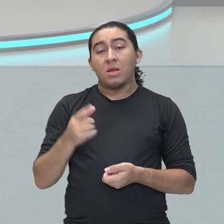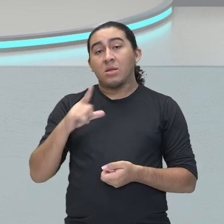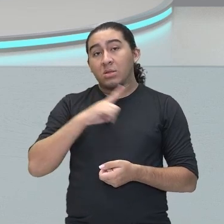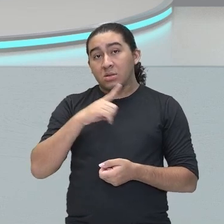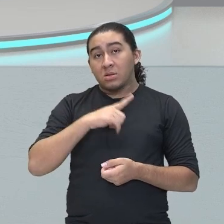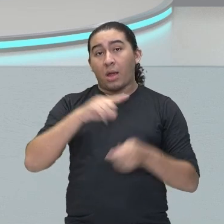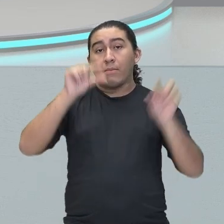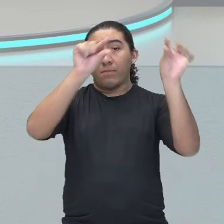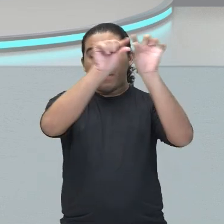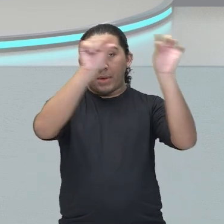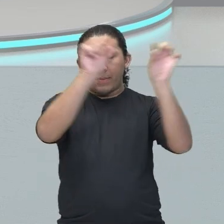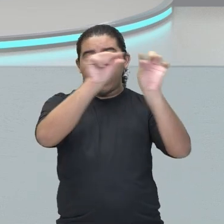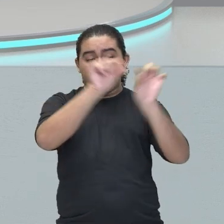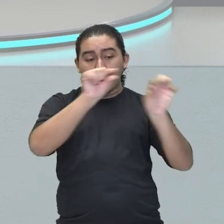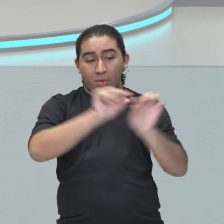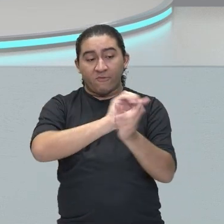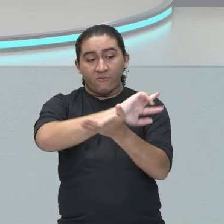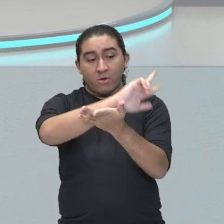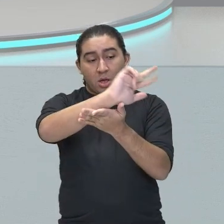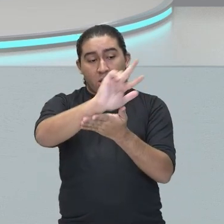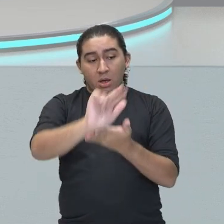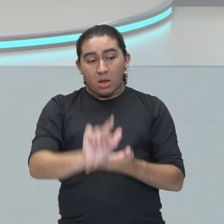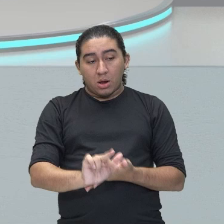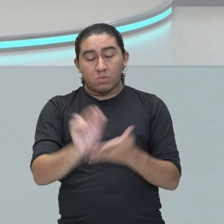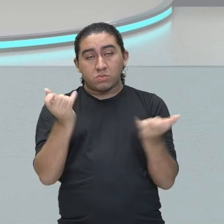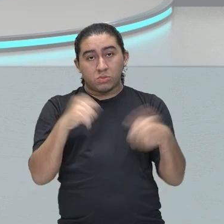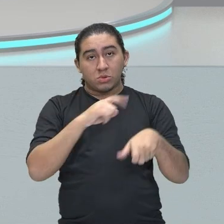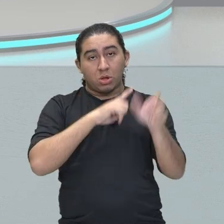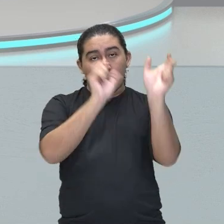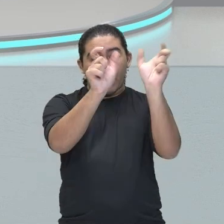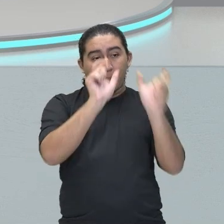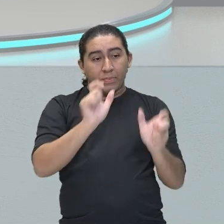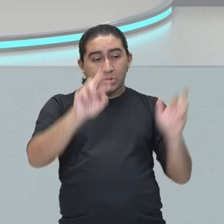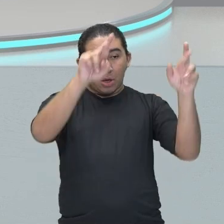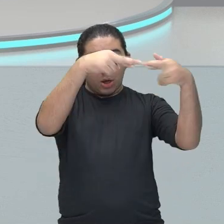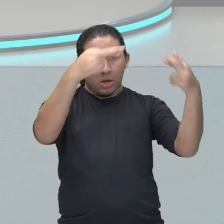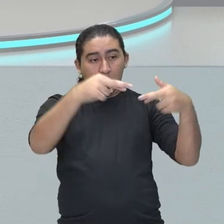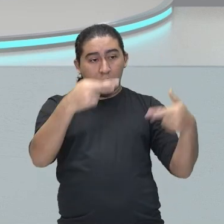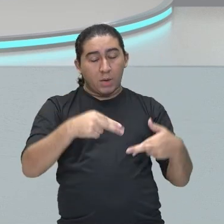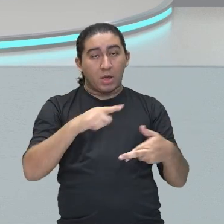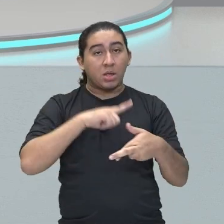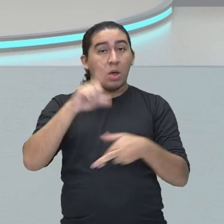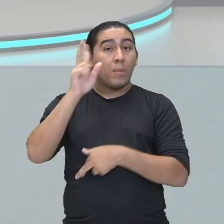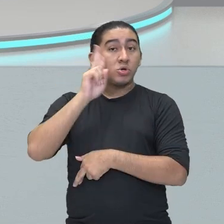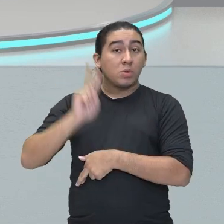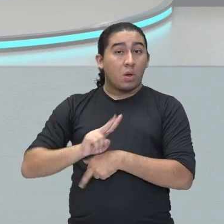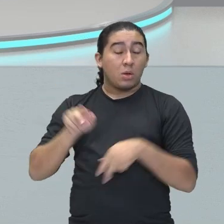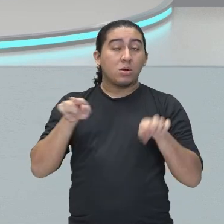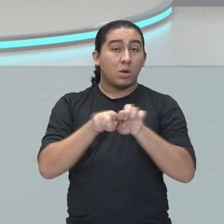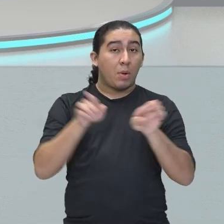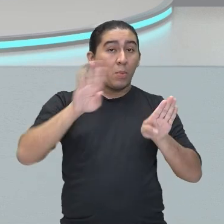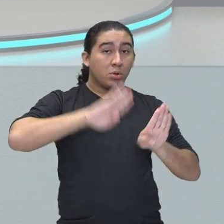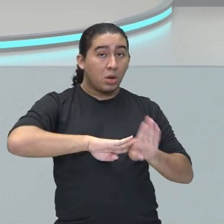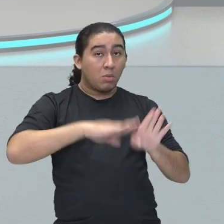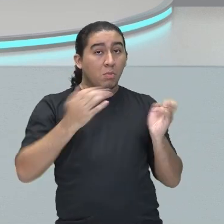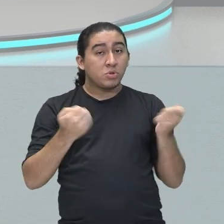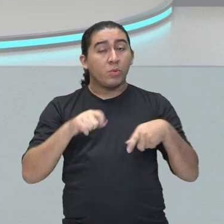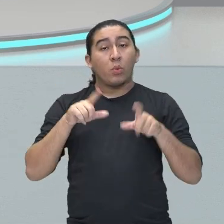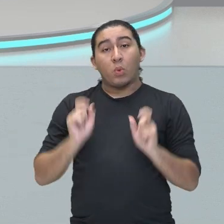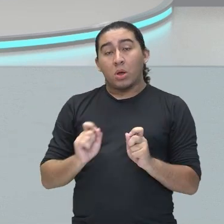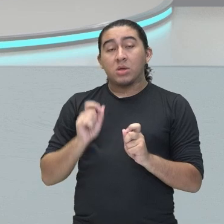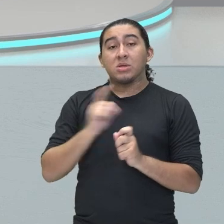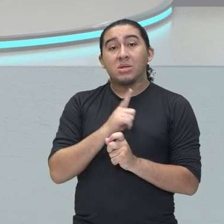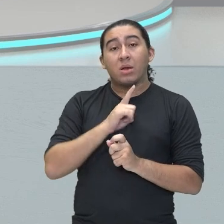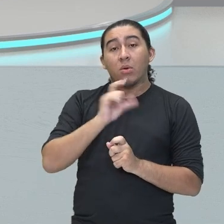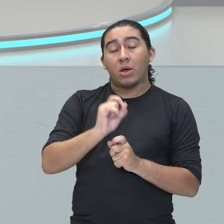8.800 versos, todos trabalhados dessa forma, contando uma história, e contando uma história que foi de